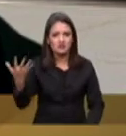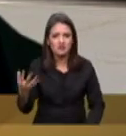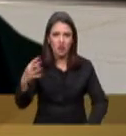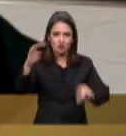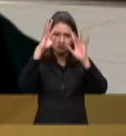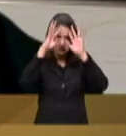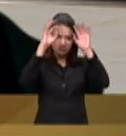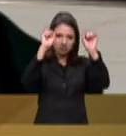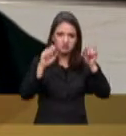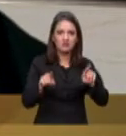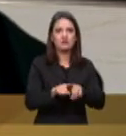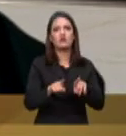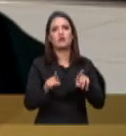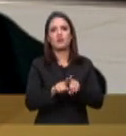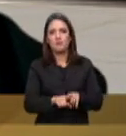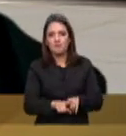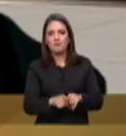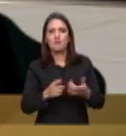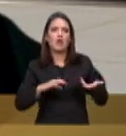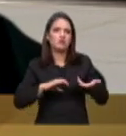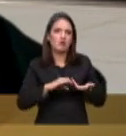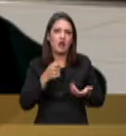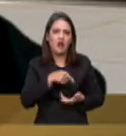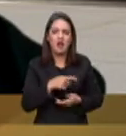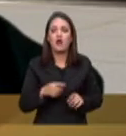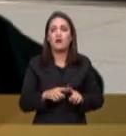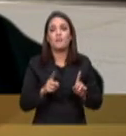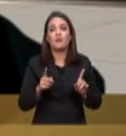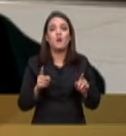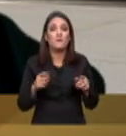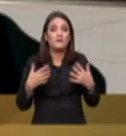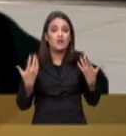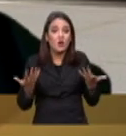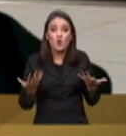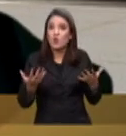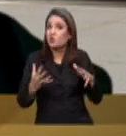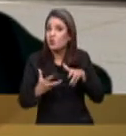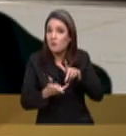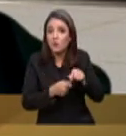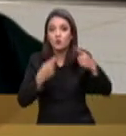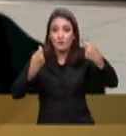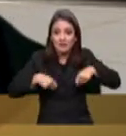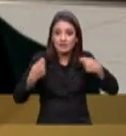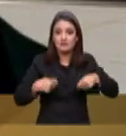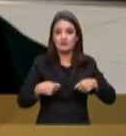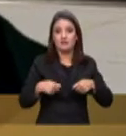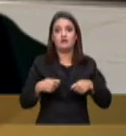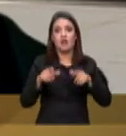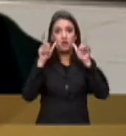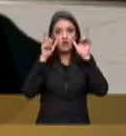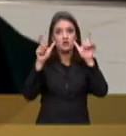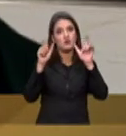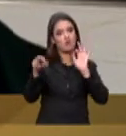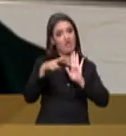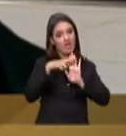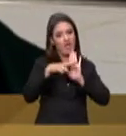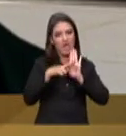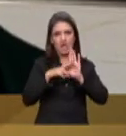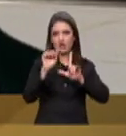Corte, seja no seu Parlamento, enfim, é algo que estamos e devemos estar atentos. Por outro